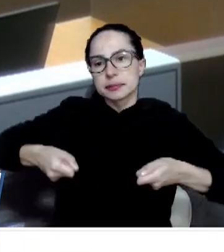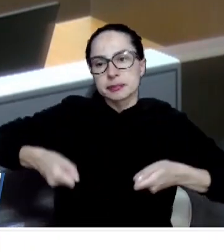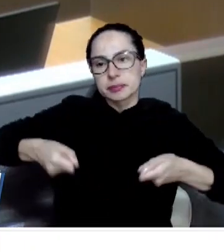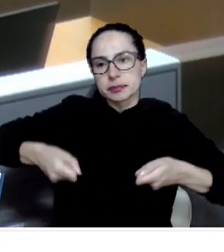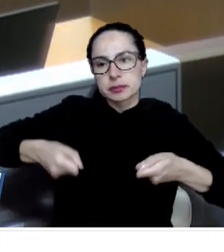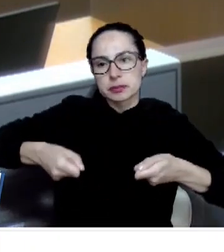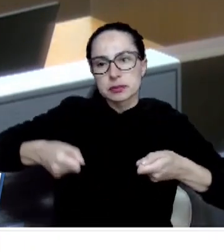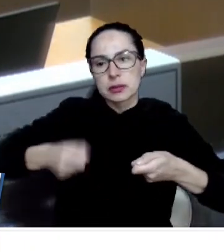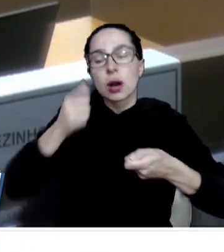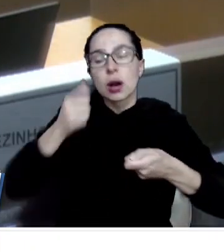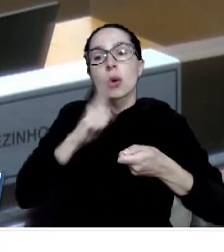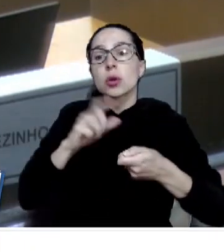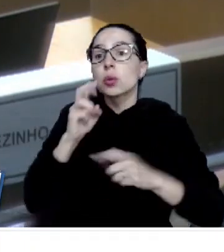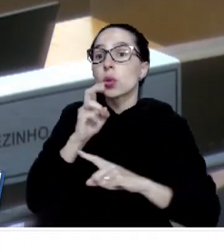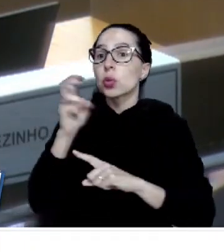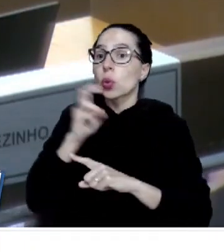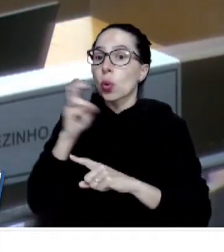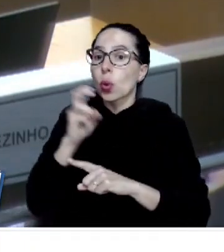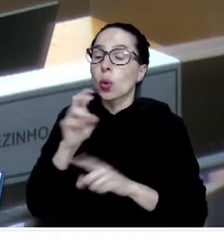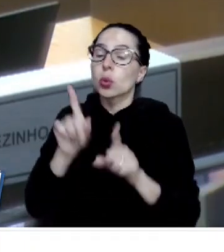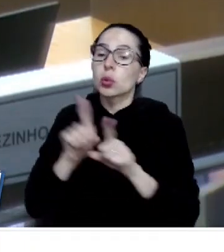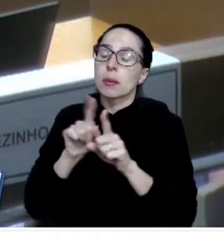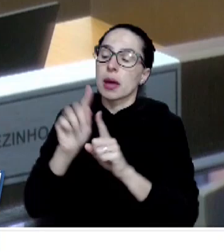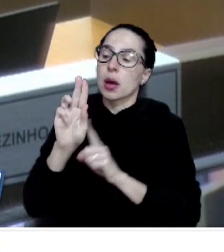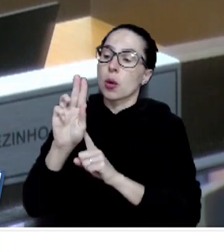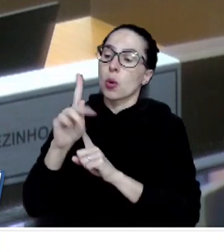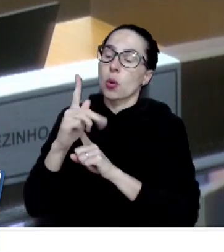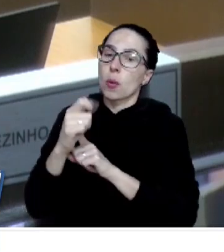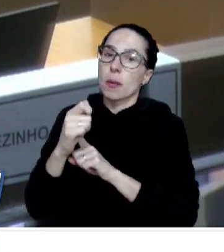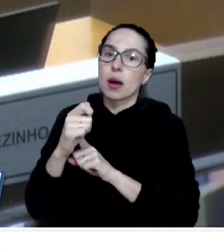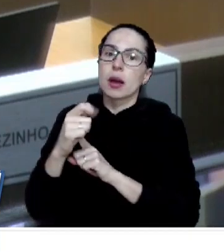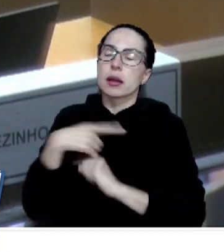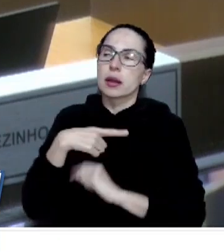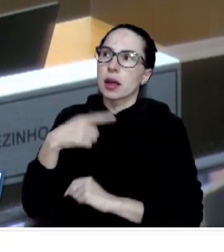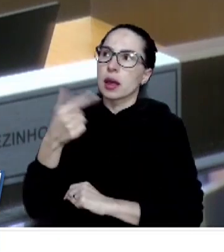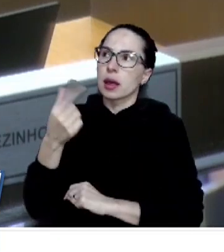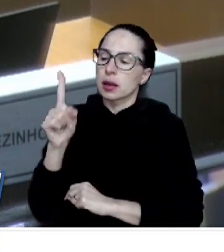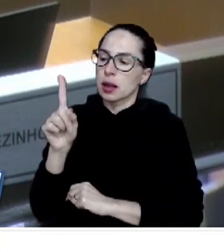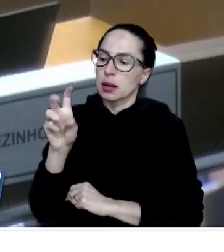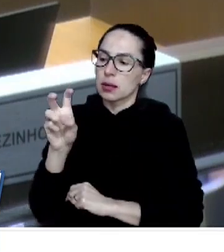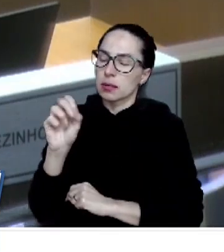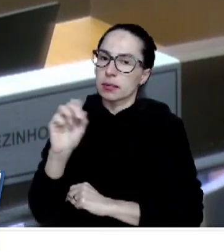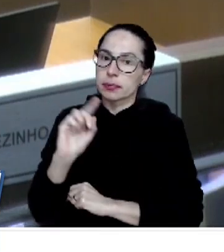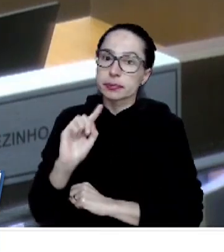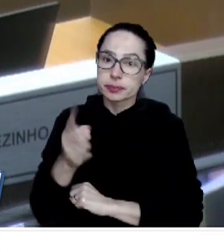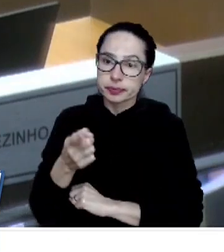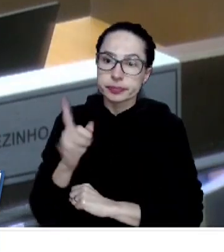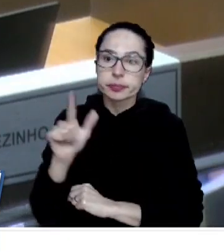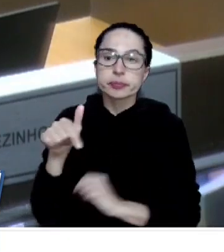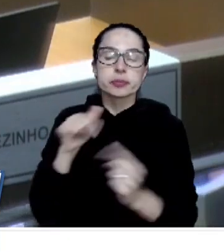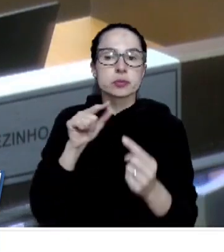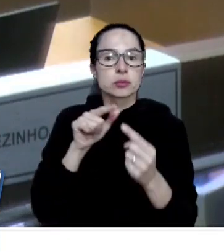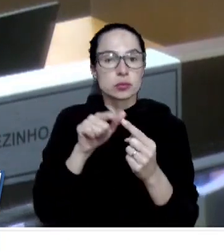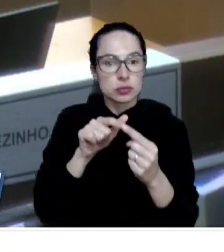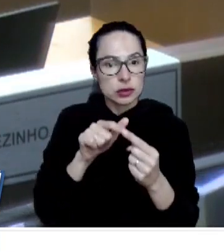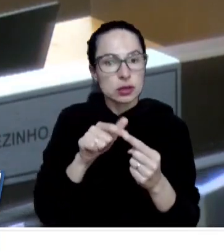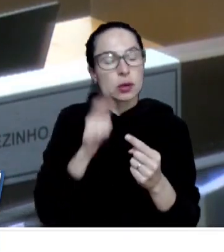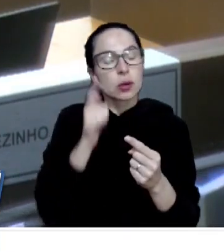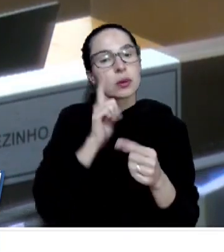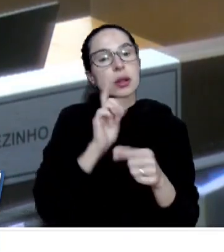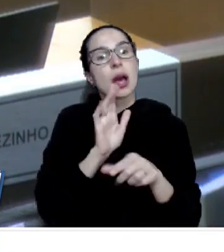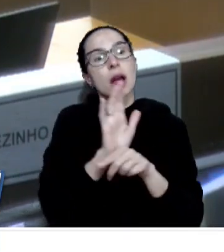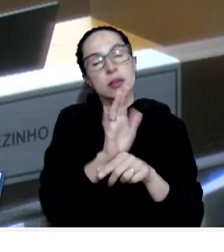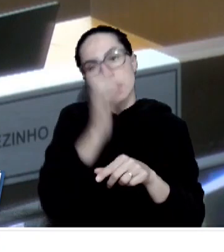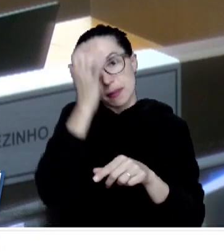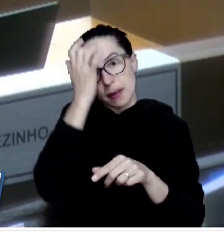para os pronto-socorro, para as UPA. Então tem 150 mil, que é justamente para isso, para poder facilitar a